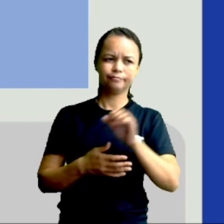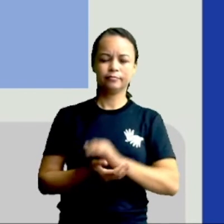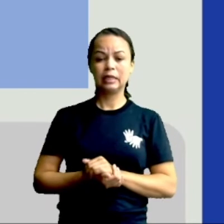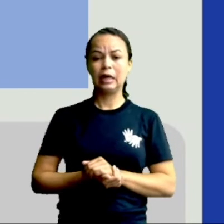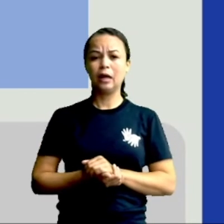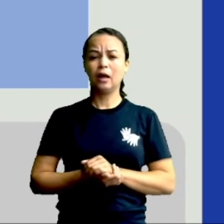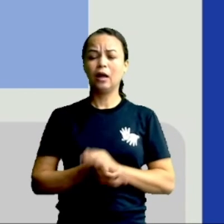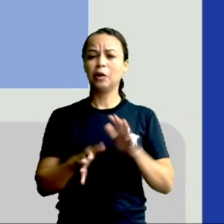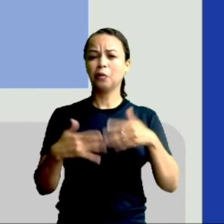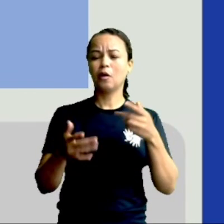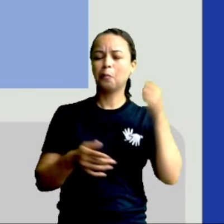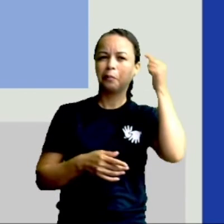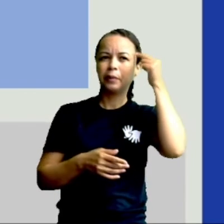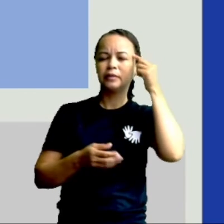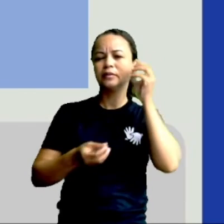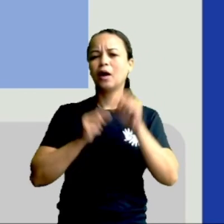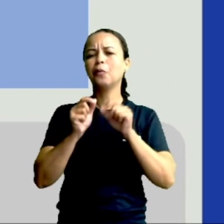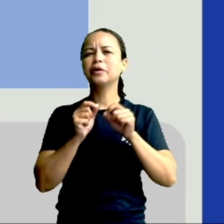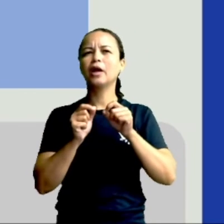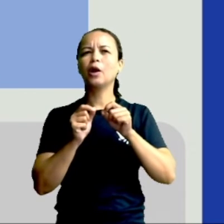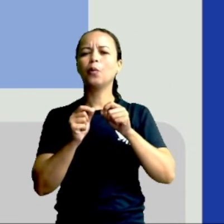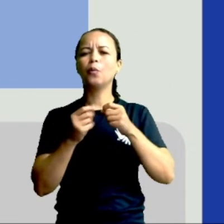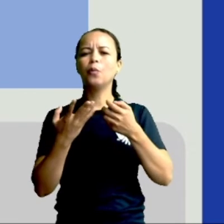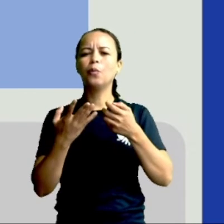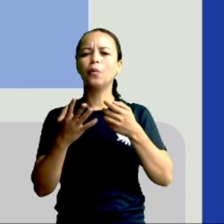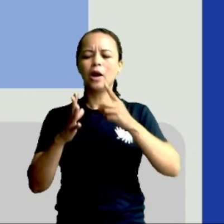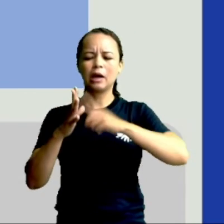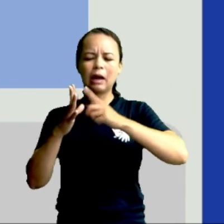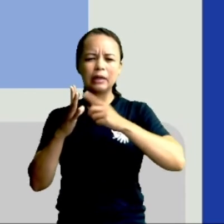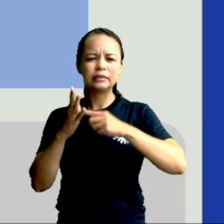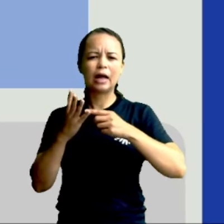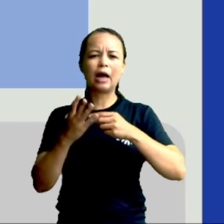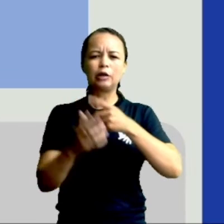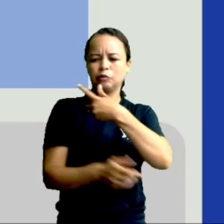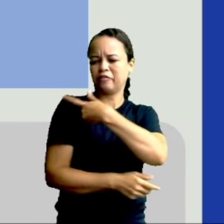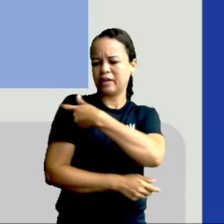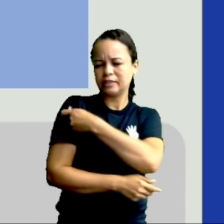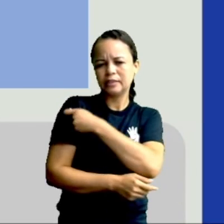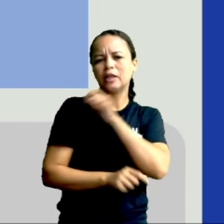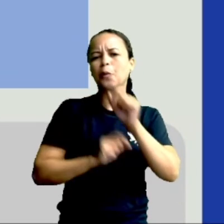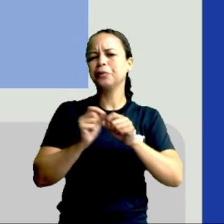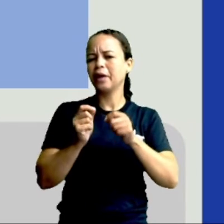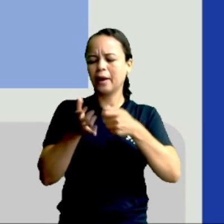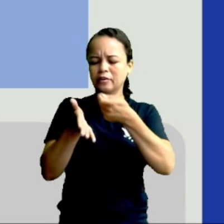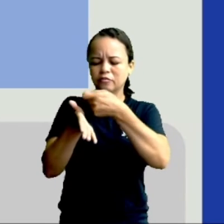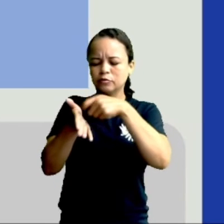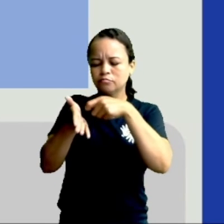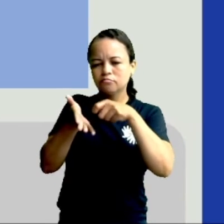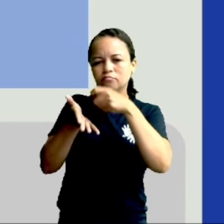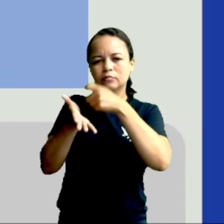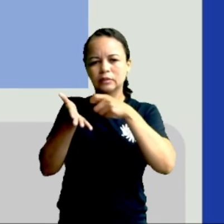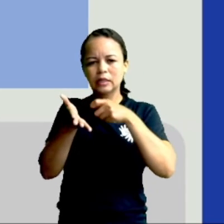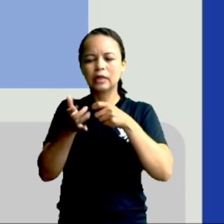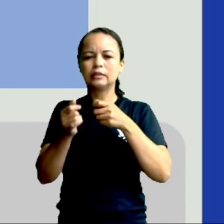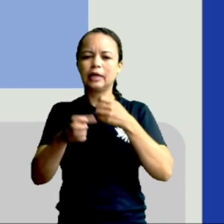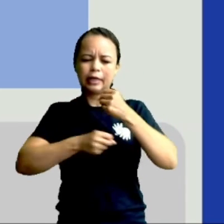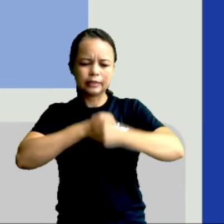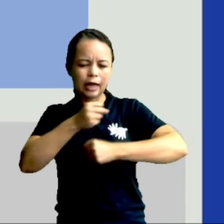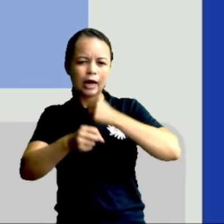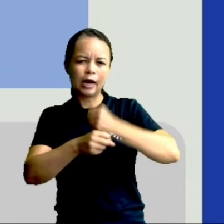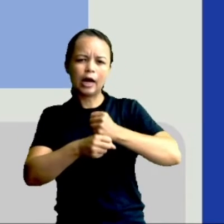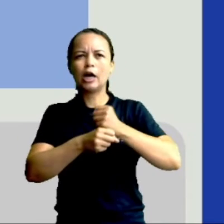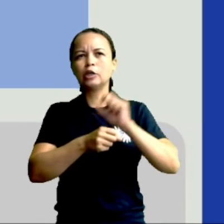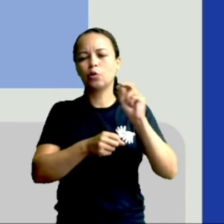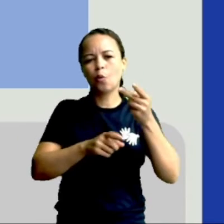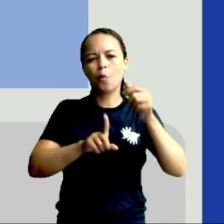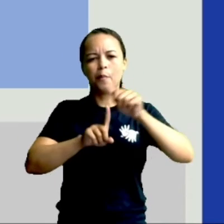for pensar, o que é um calendário de vacina? É o calendário que ele vai estar lá marcando, né? Cada período, cada ano ou